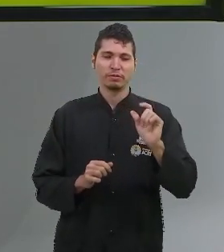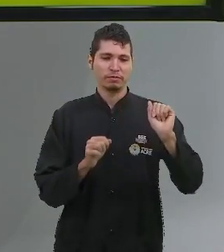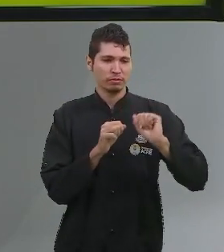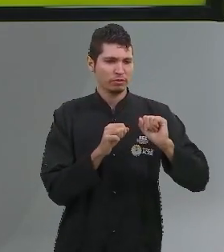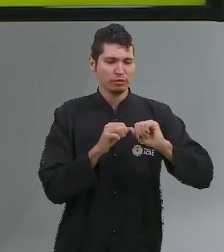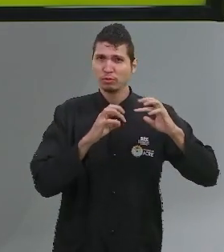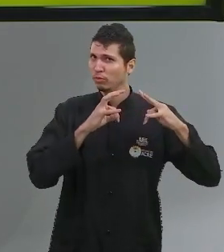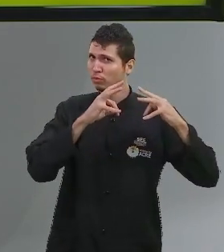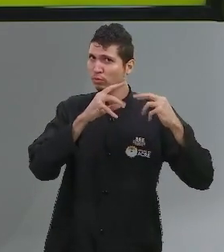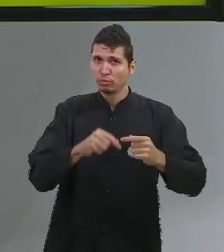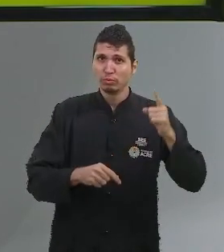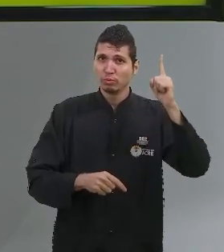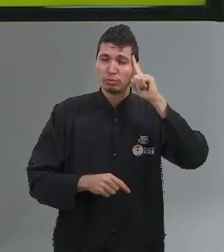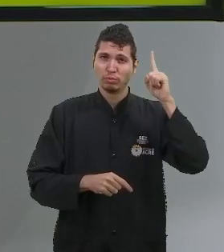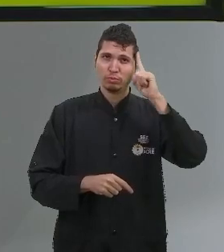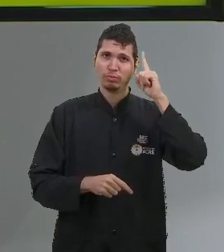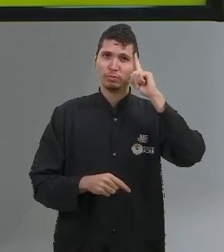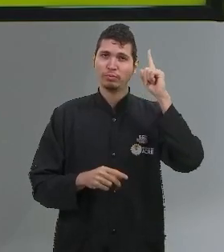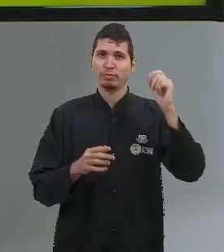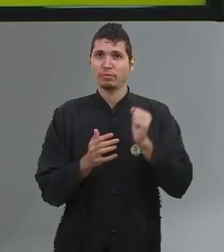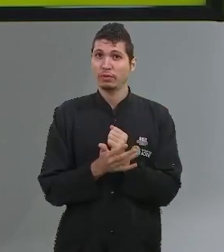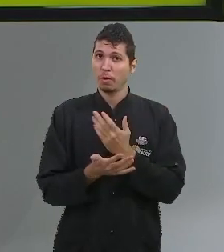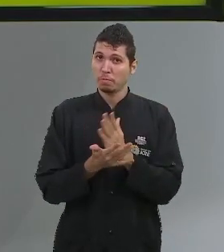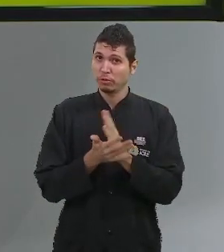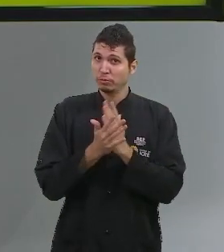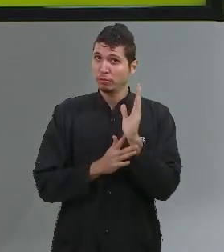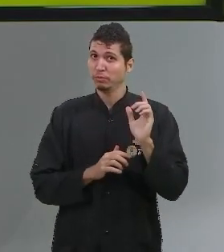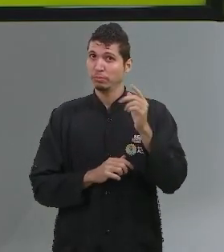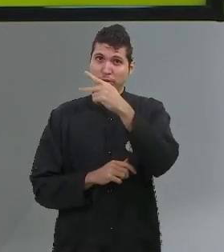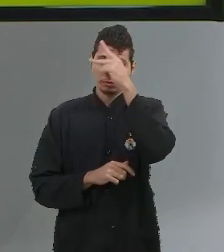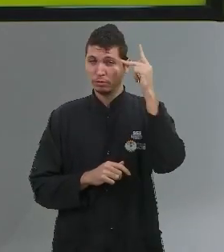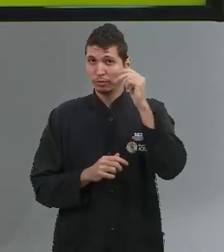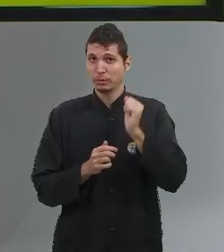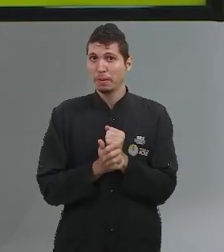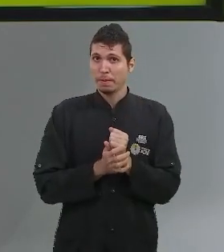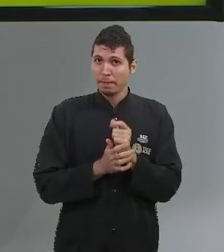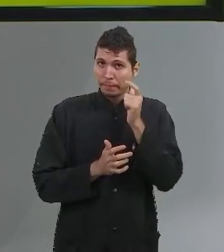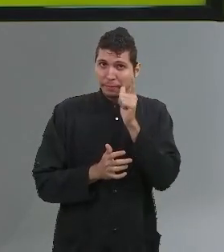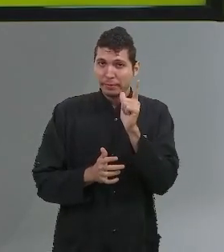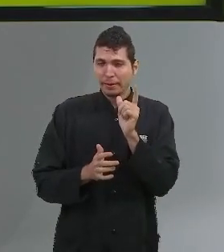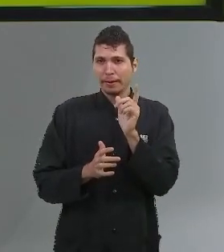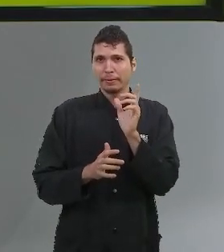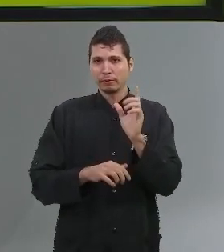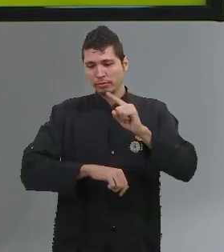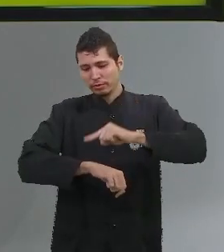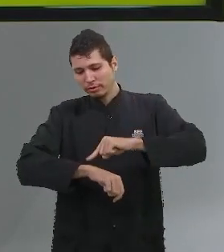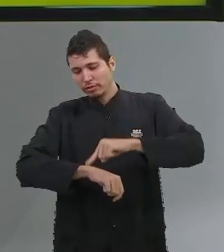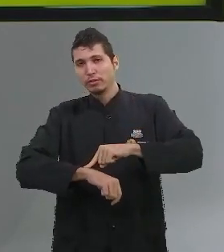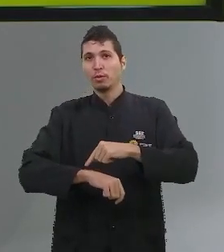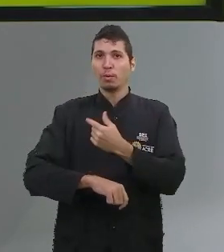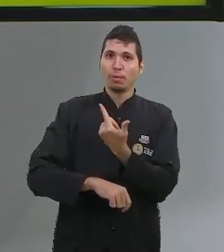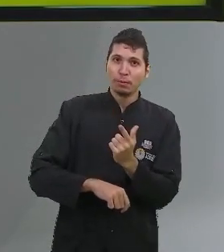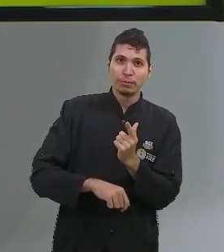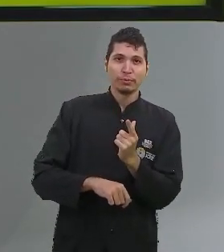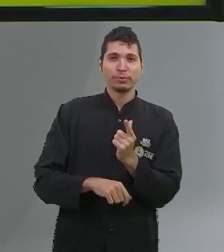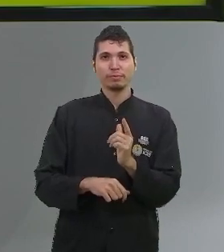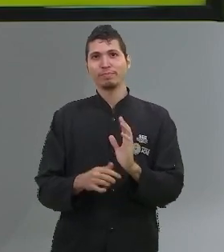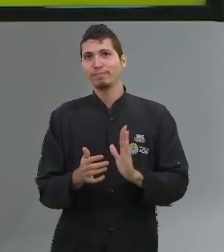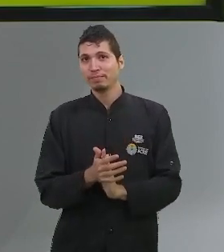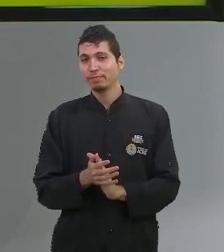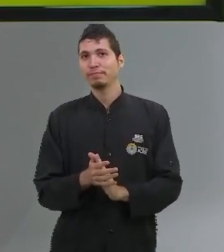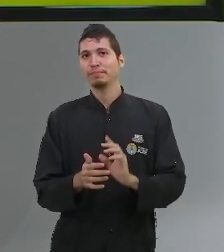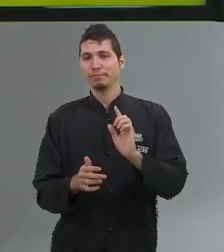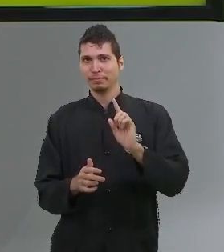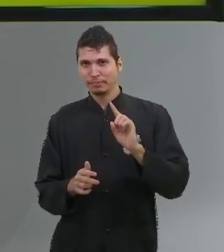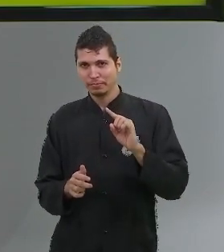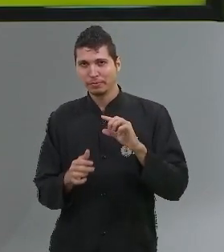que você tem para fazer. Às vezes dá tempo, às vezes não dá tempo, porque a gente não tem tempo. E aqui, esse é o objetivo dessa aula, a gente organizar.